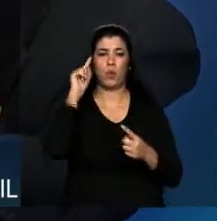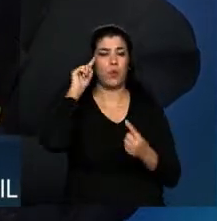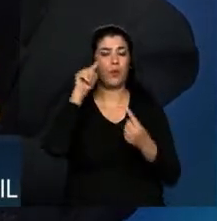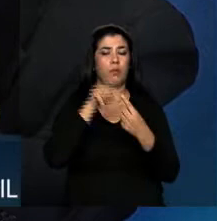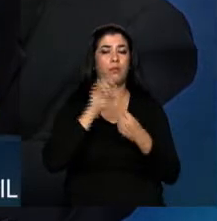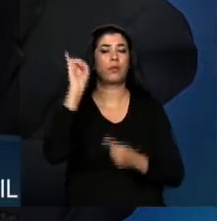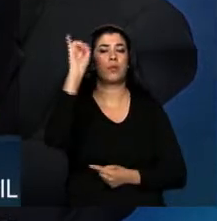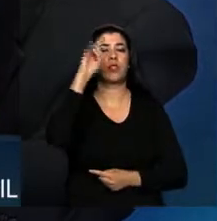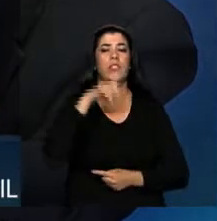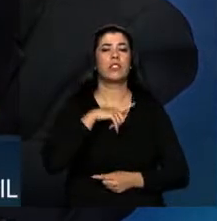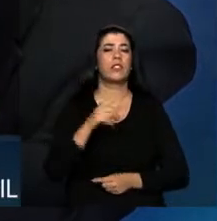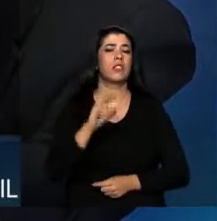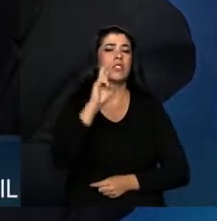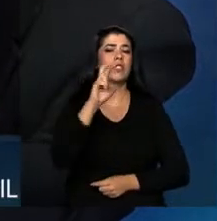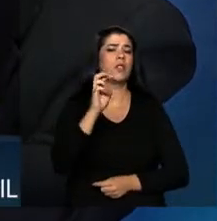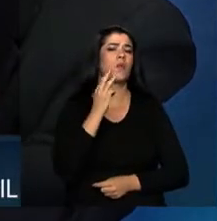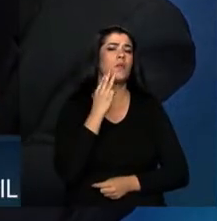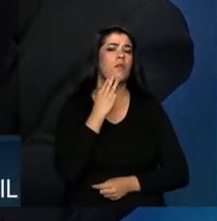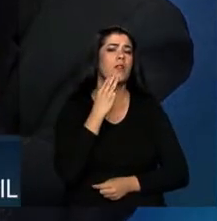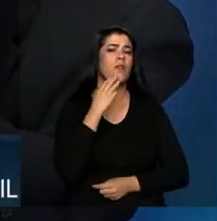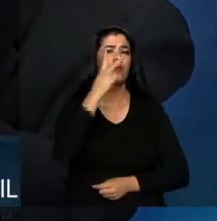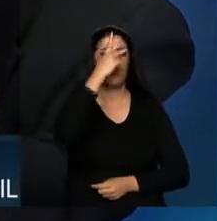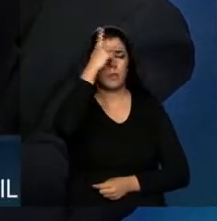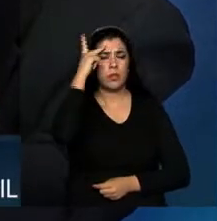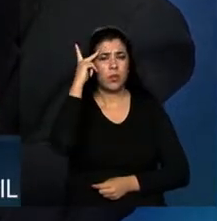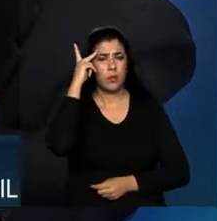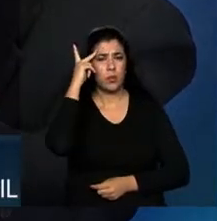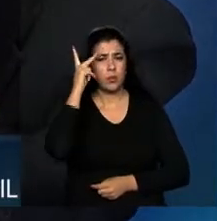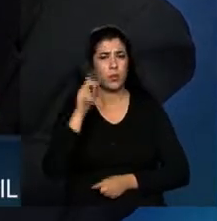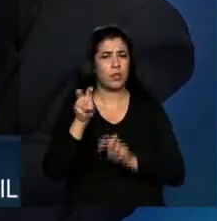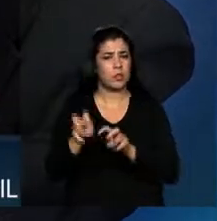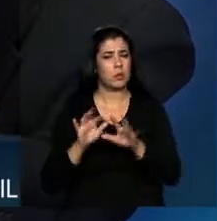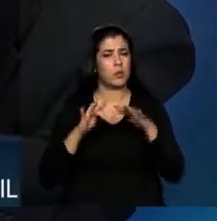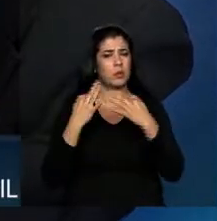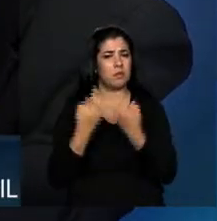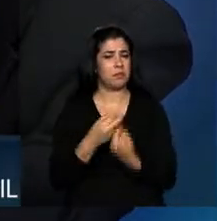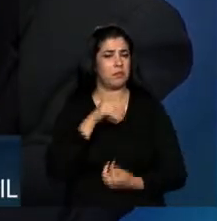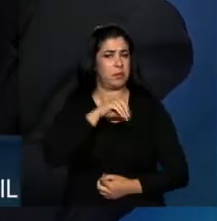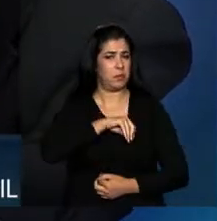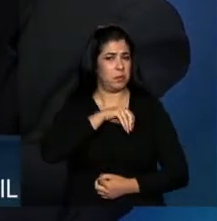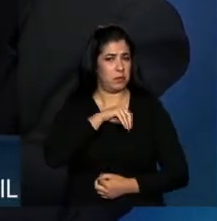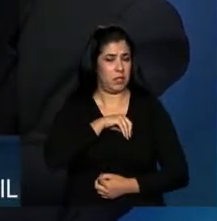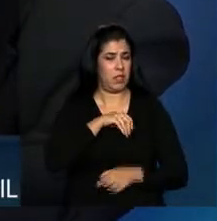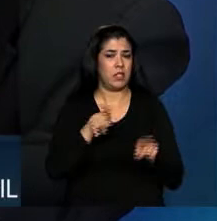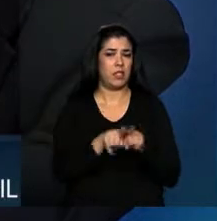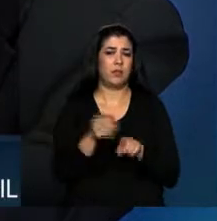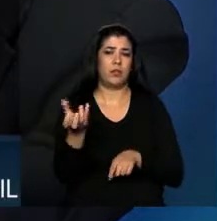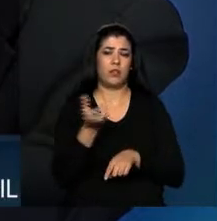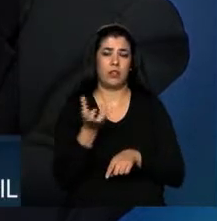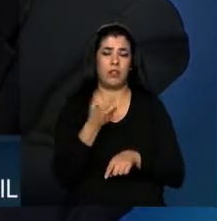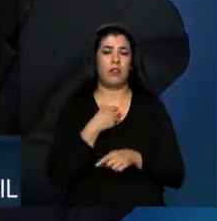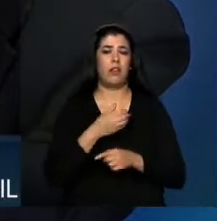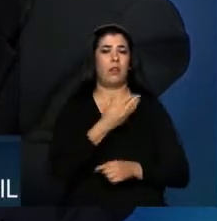milhões de assalariados rurais brasileiros. Nós queremos que o governo lance, né,